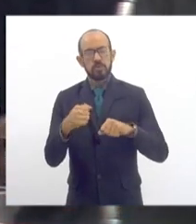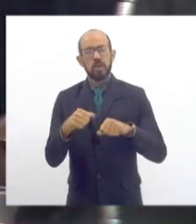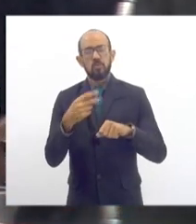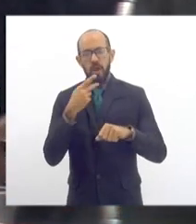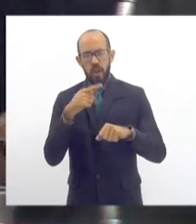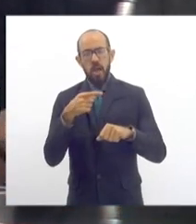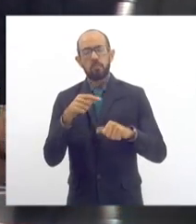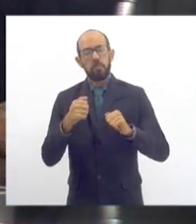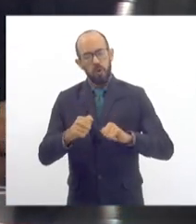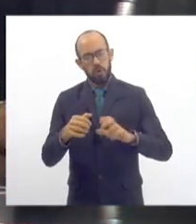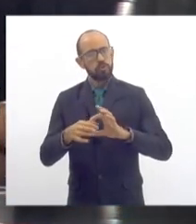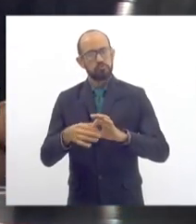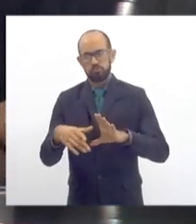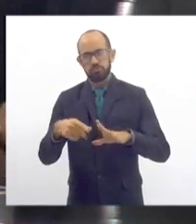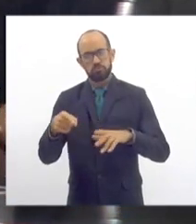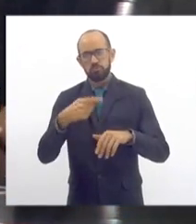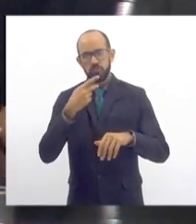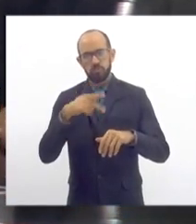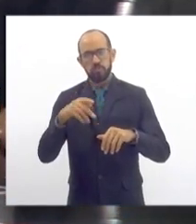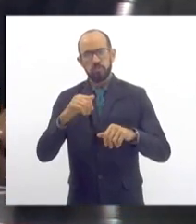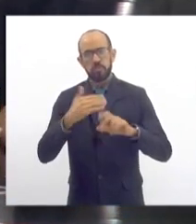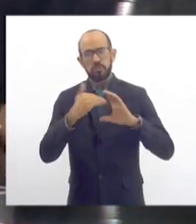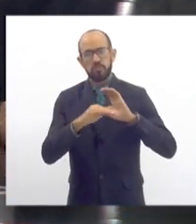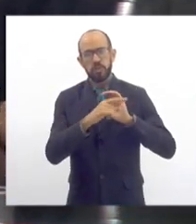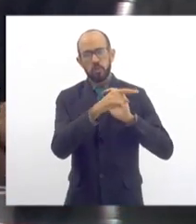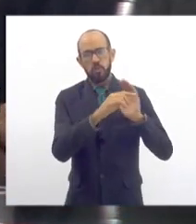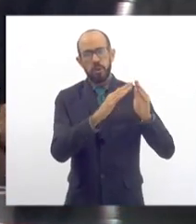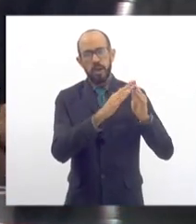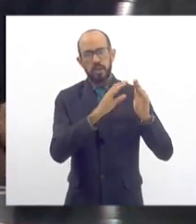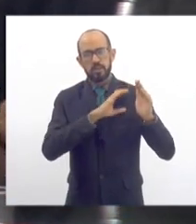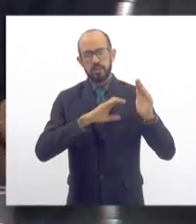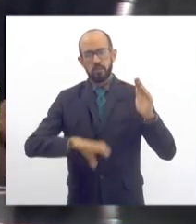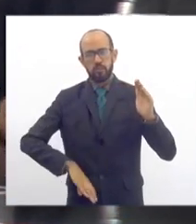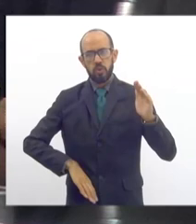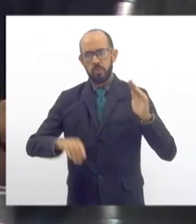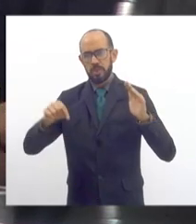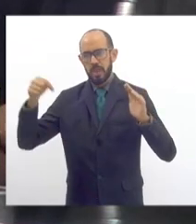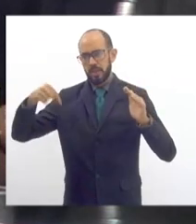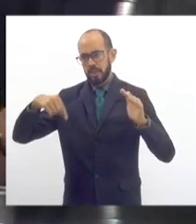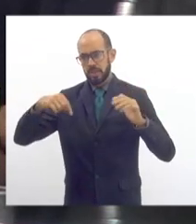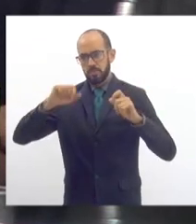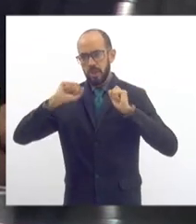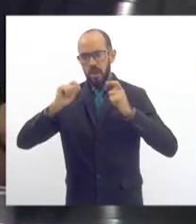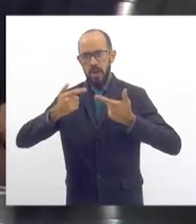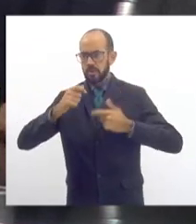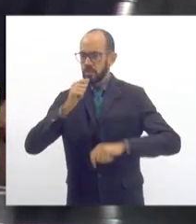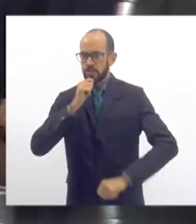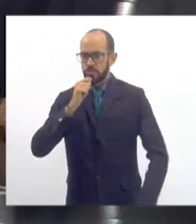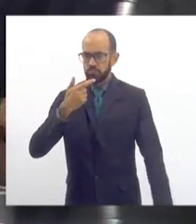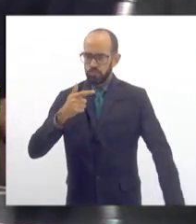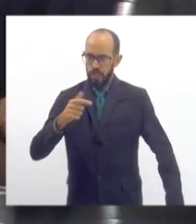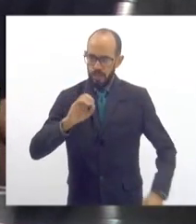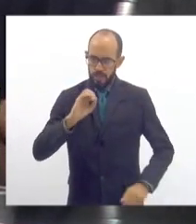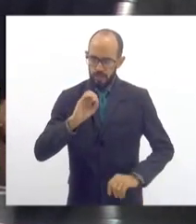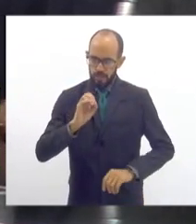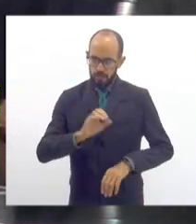Casa Civil, mas para cá ainda não veio. Então, a gente espera nessa audiência que